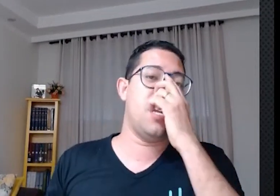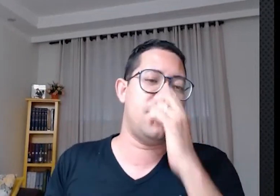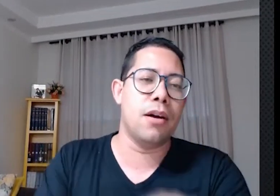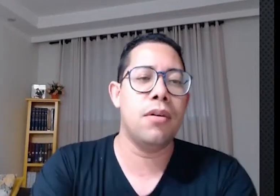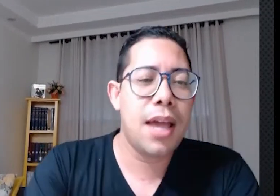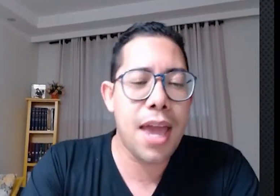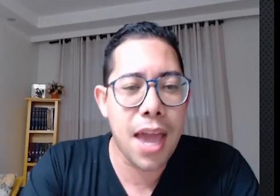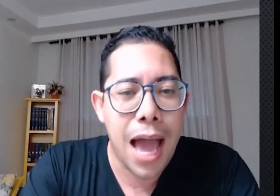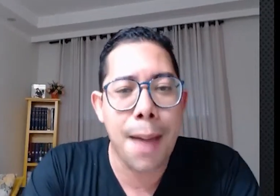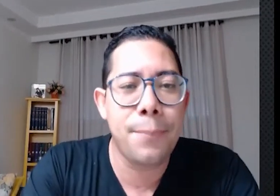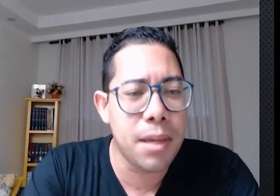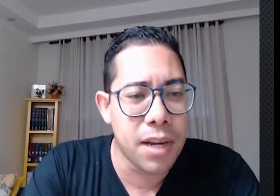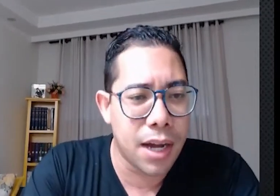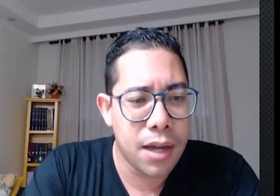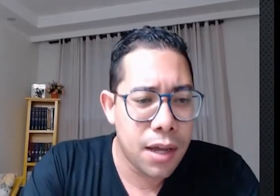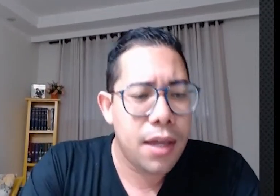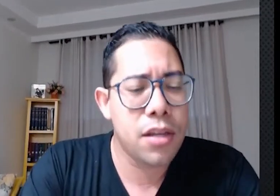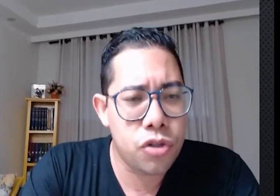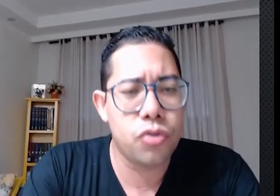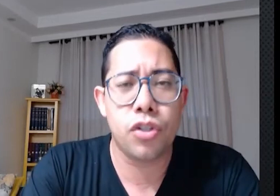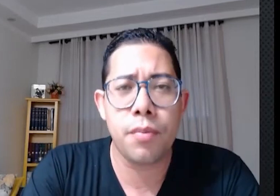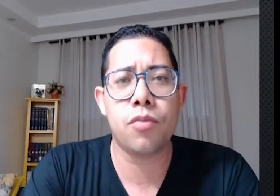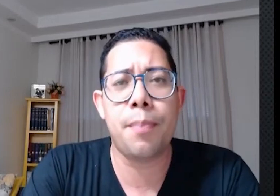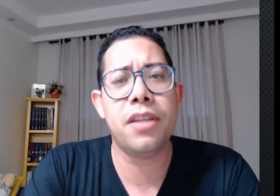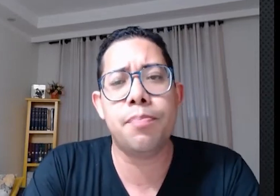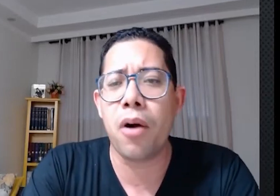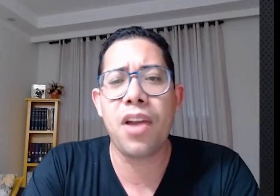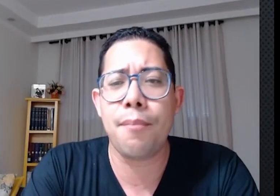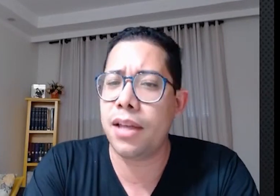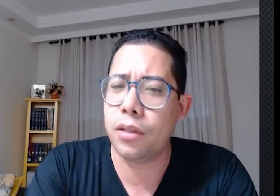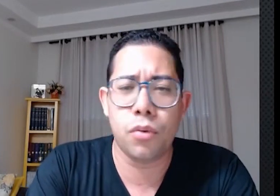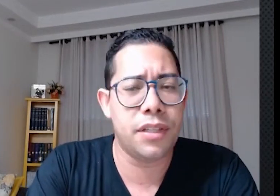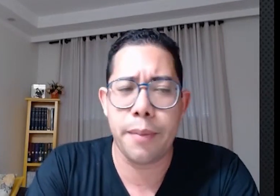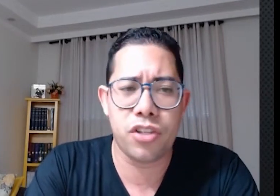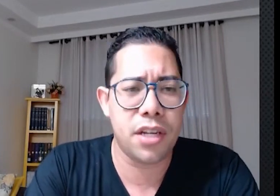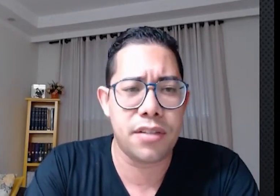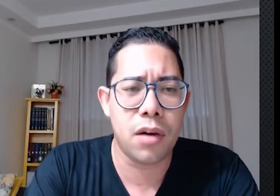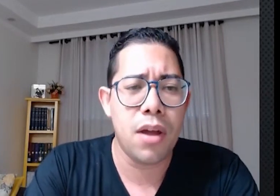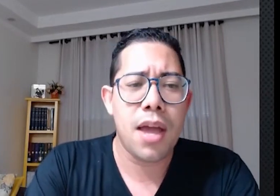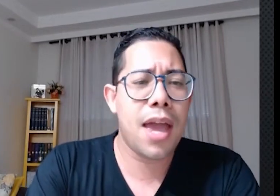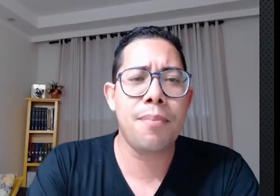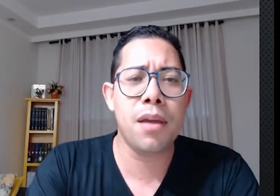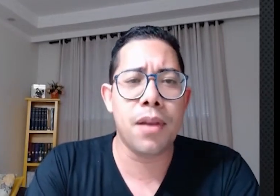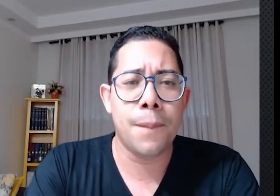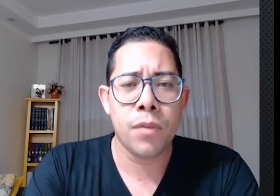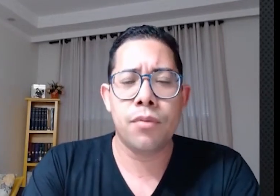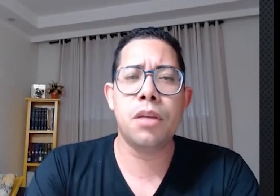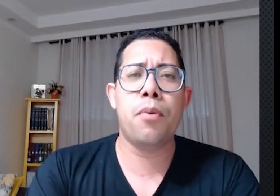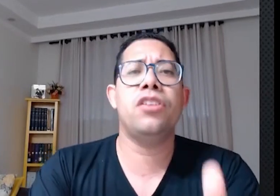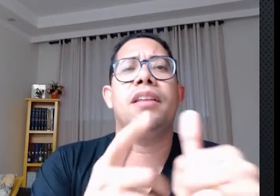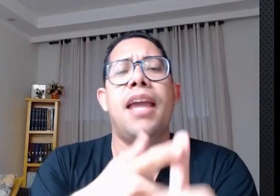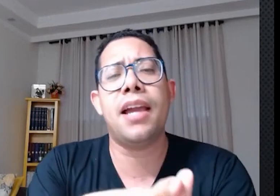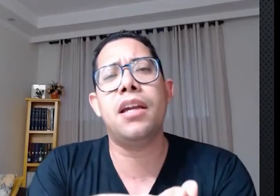intérprete cristão é a Bíblia. Isso mesmo. A principal ferramenta do intérprete cristão é a Bíblia.